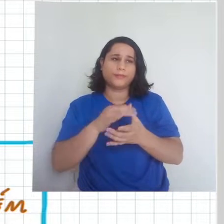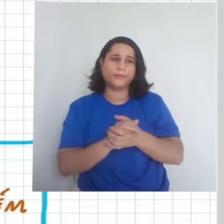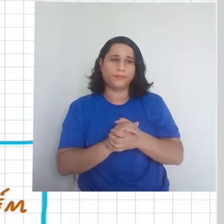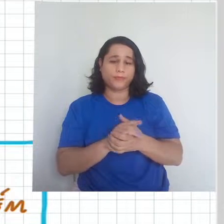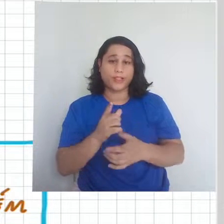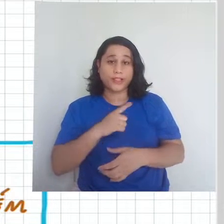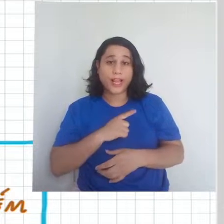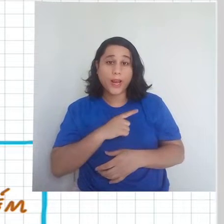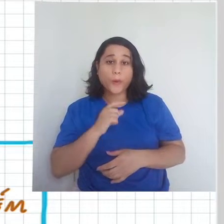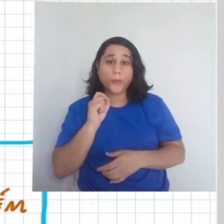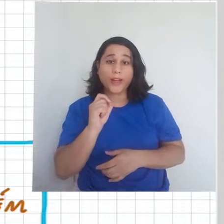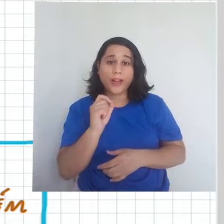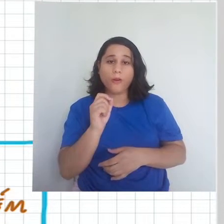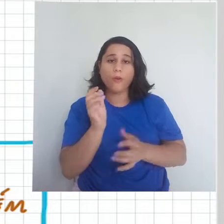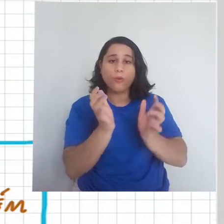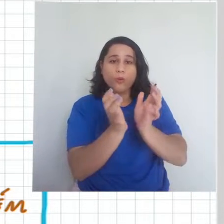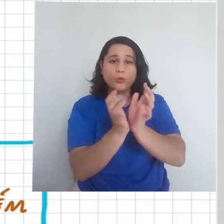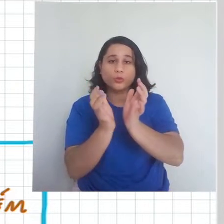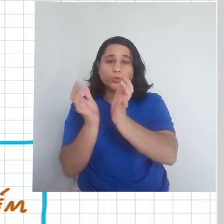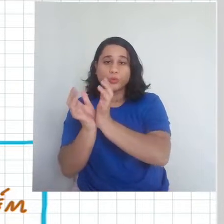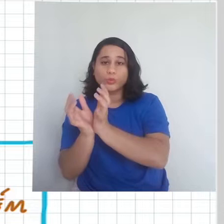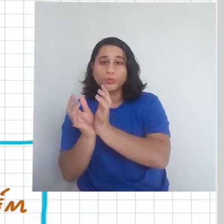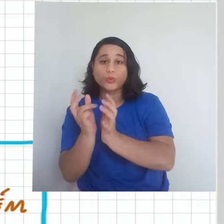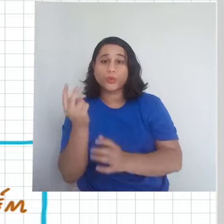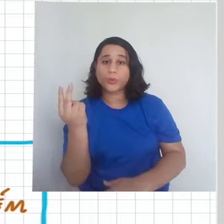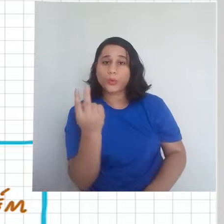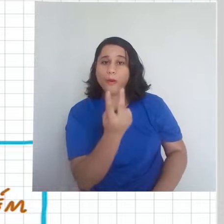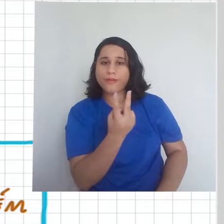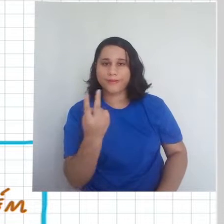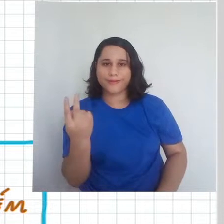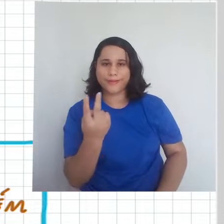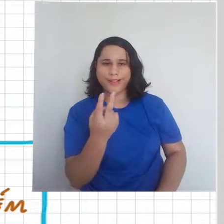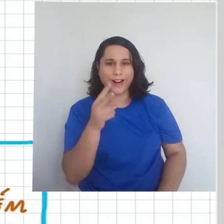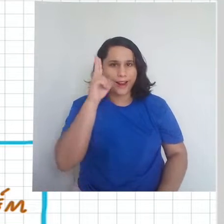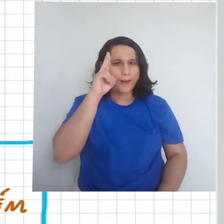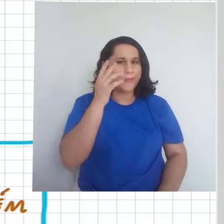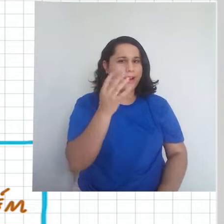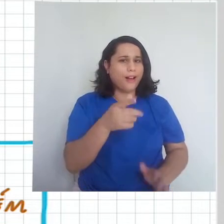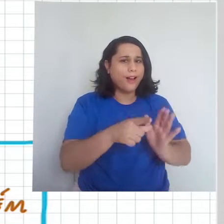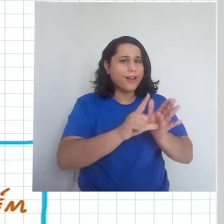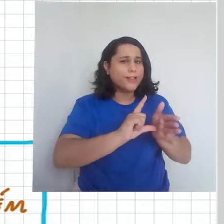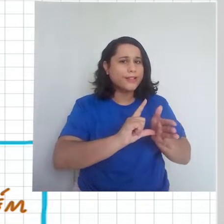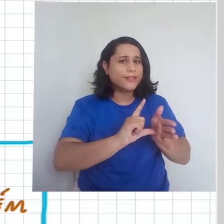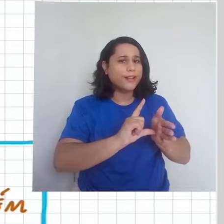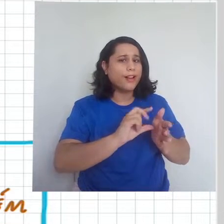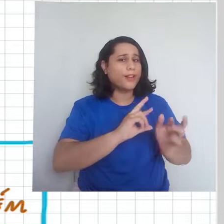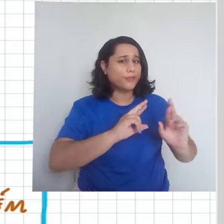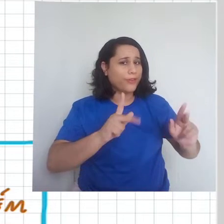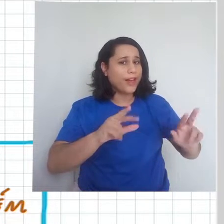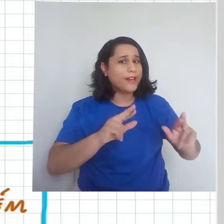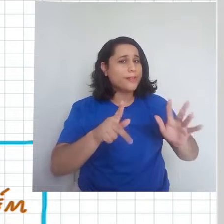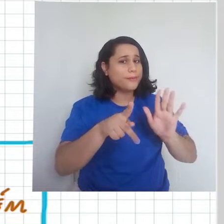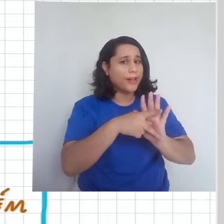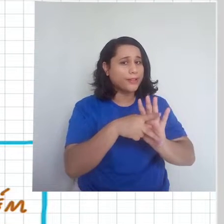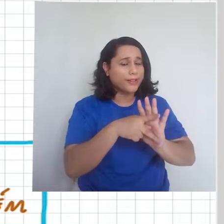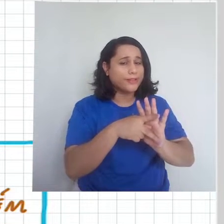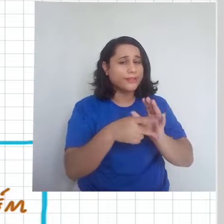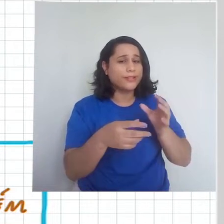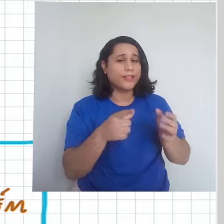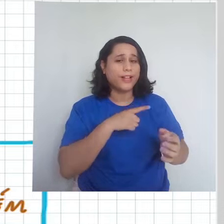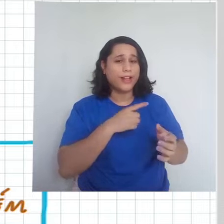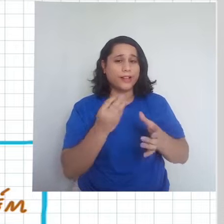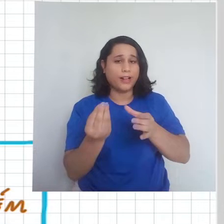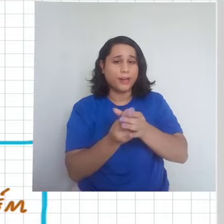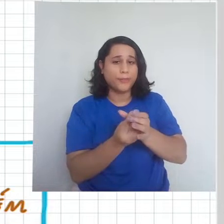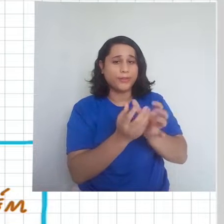entre dois conjuntos. Está vendo que é diferente da anterior? Anterior a gente via uma relação entre elemento e conjunto. Aí a gente utilizava aquele